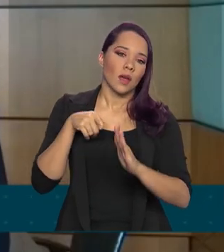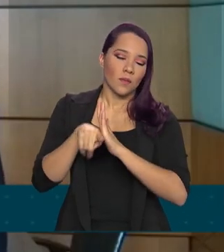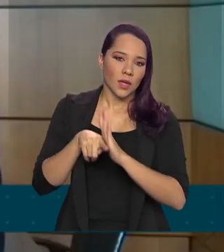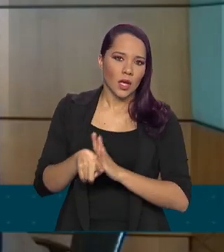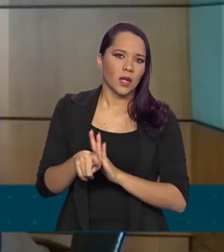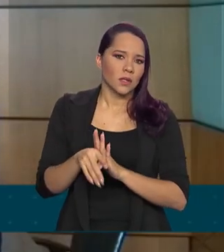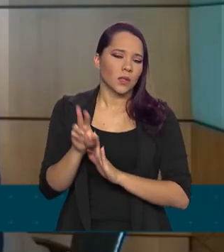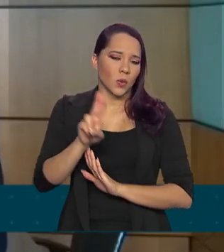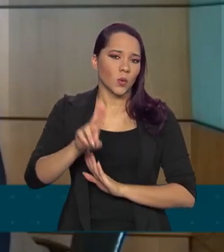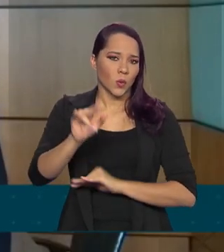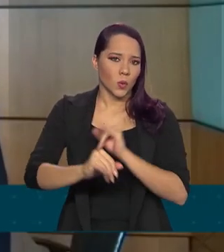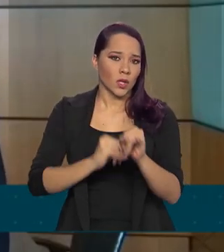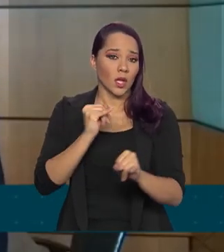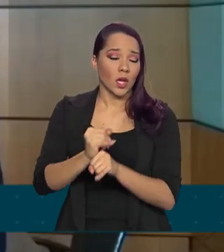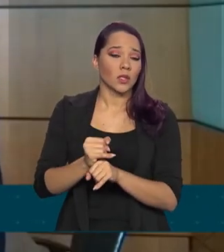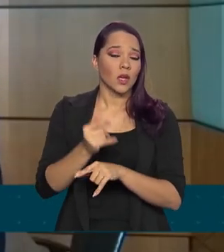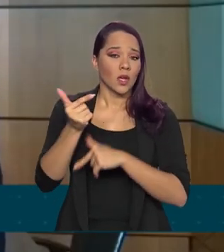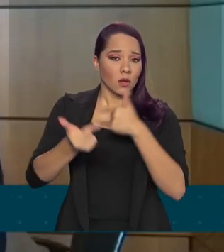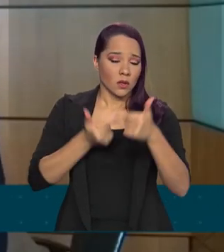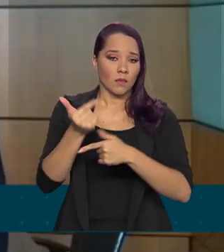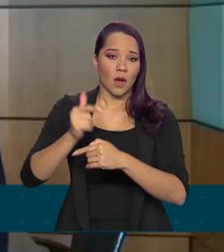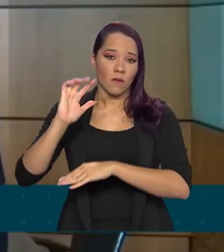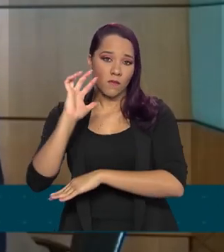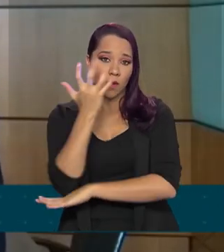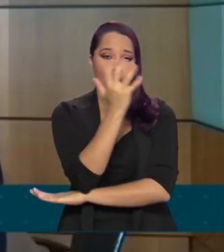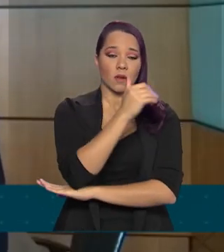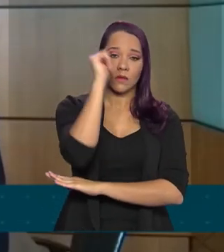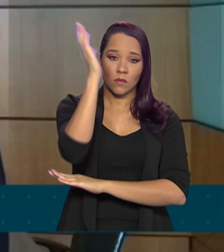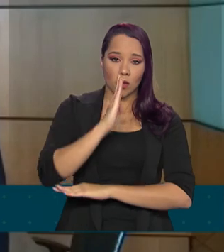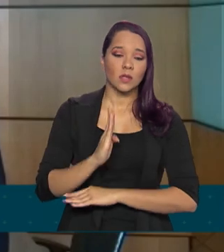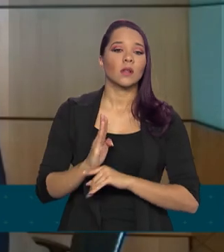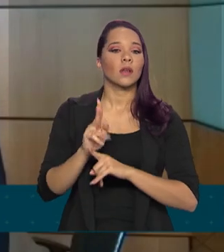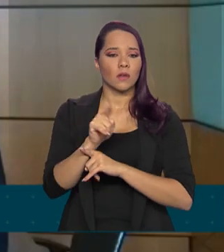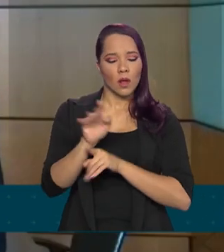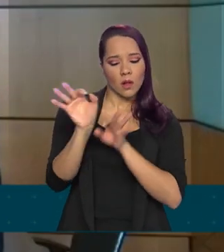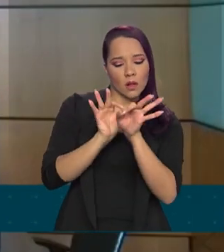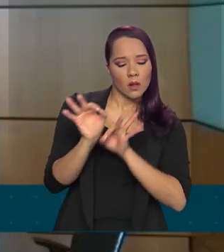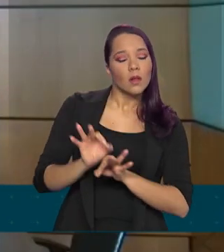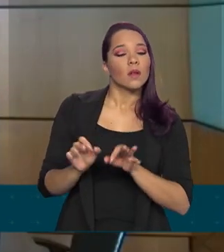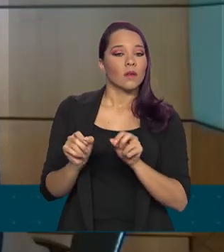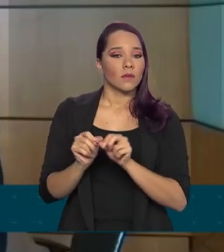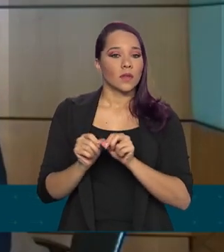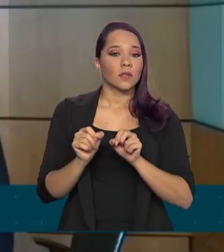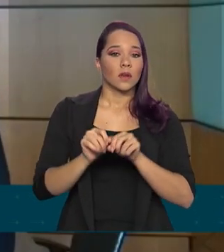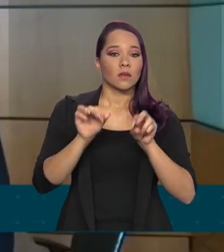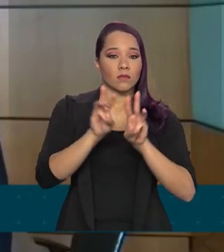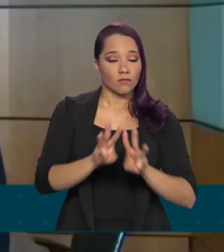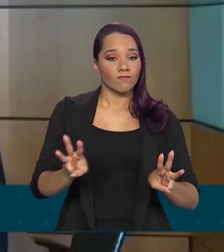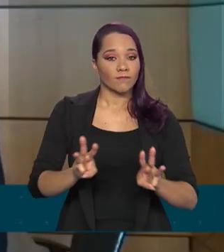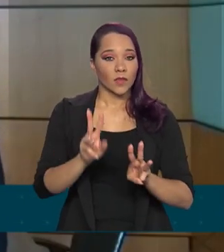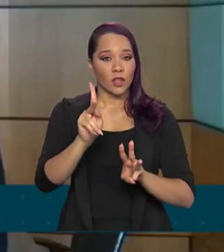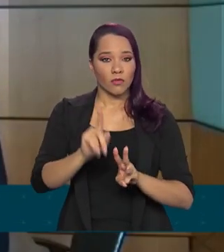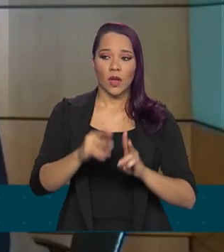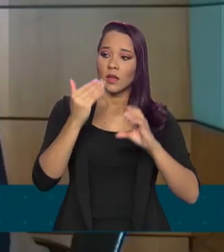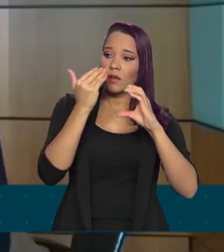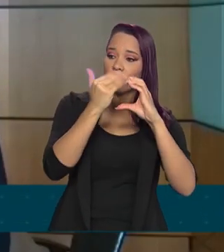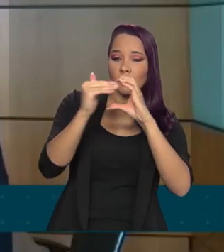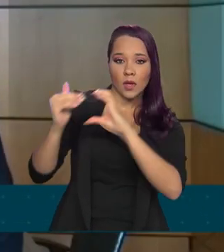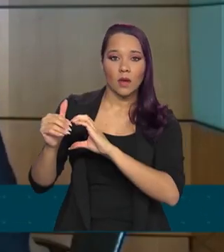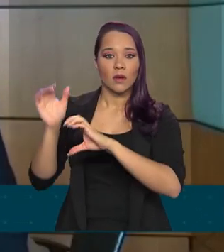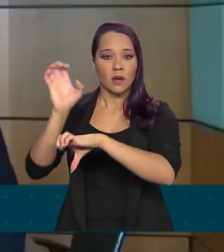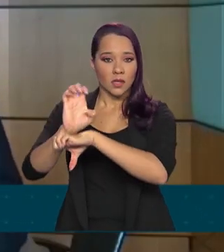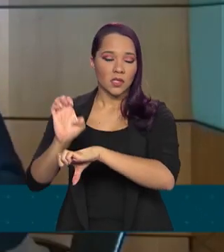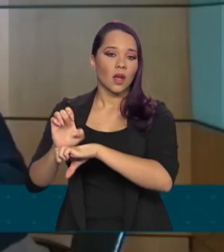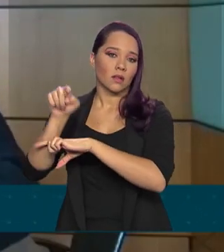eletrônica que o Serviço Florestal Brasileiro se contratou e está fazendo uma plataforma e vai enviar para os estados